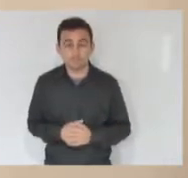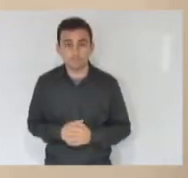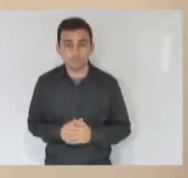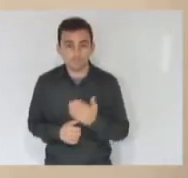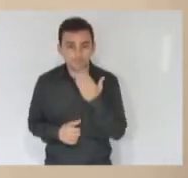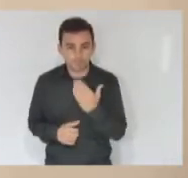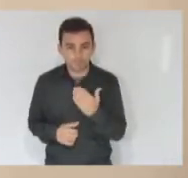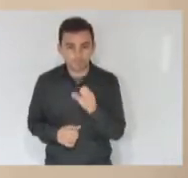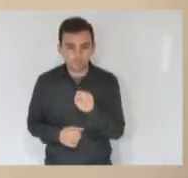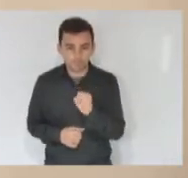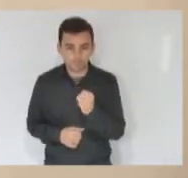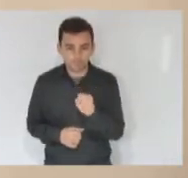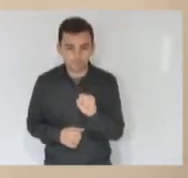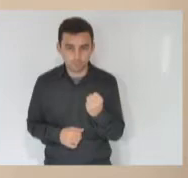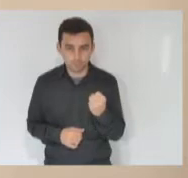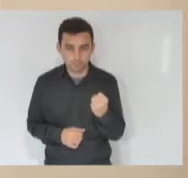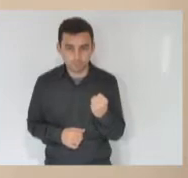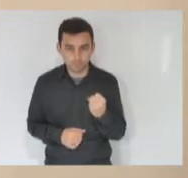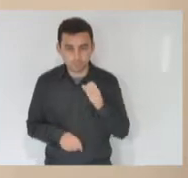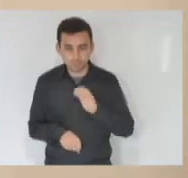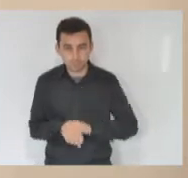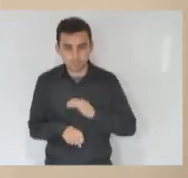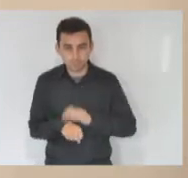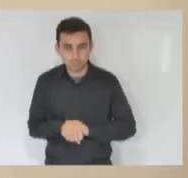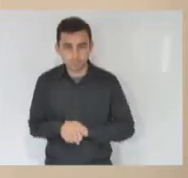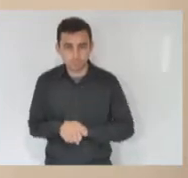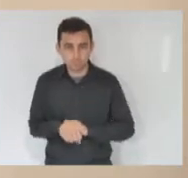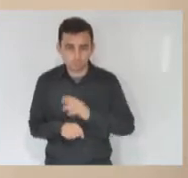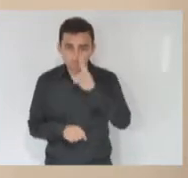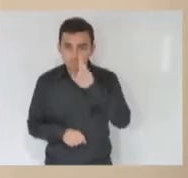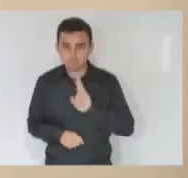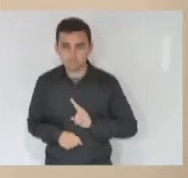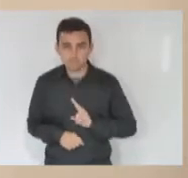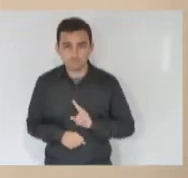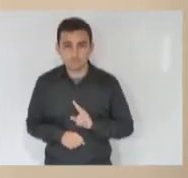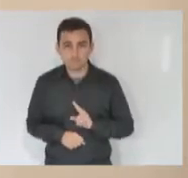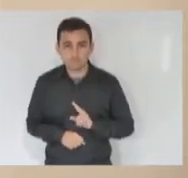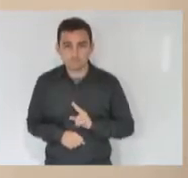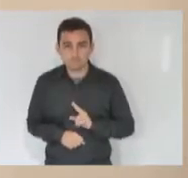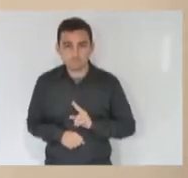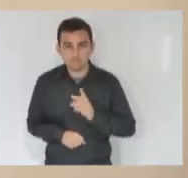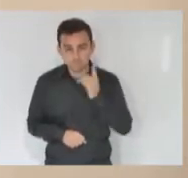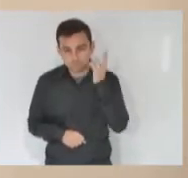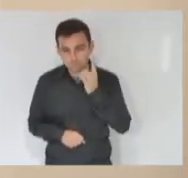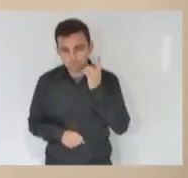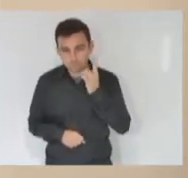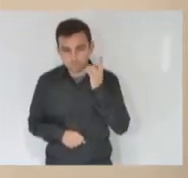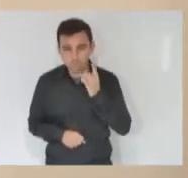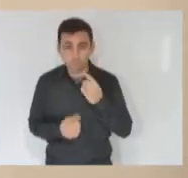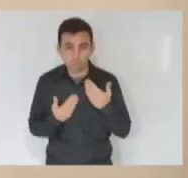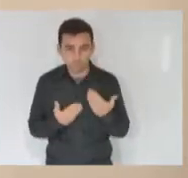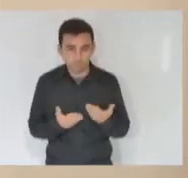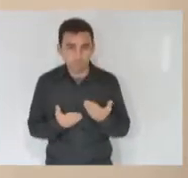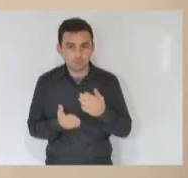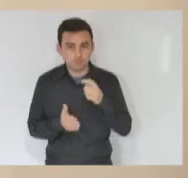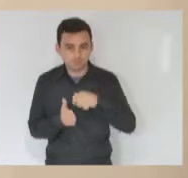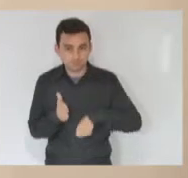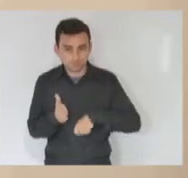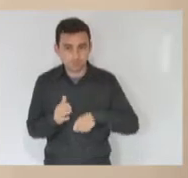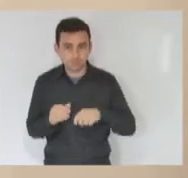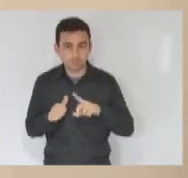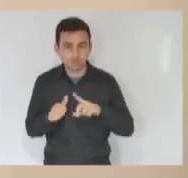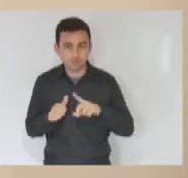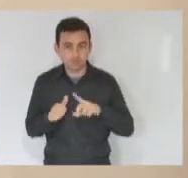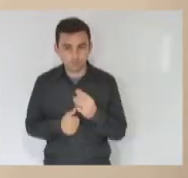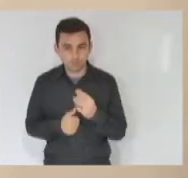Requerimento 88, autor deputado Ivan Nats. O deputado que este subscreve nos termos do artigo 41,